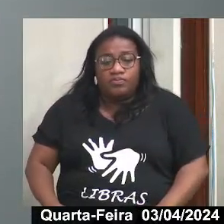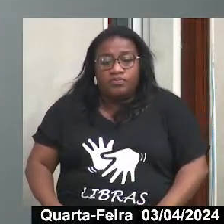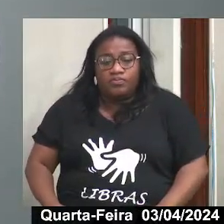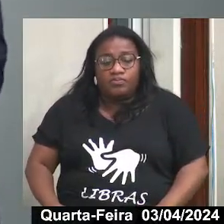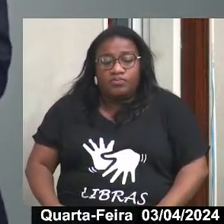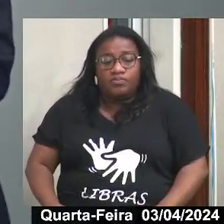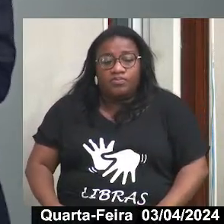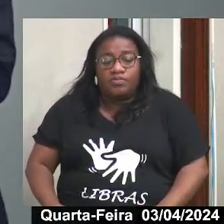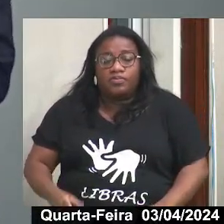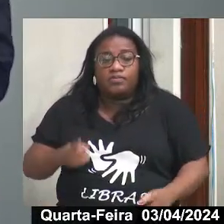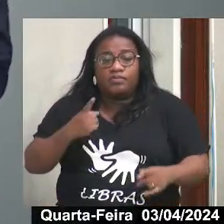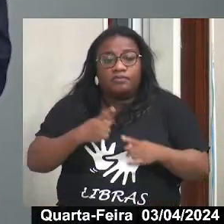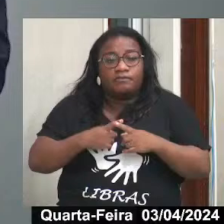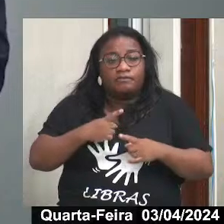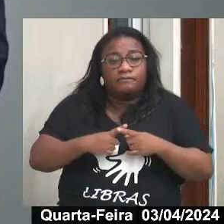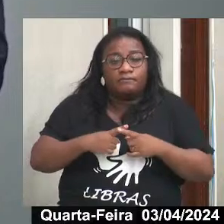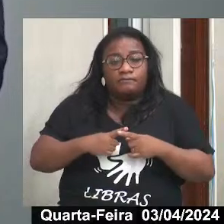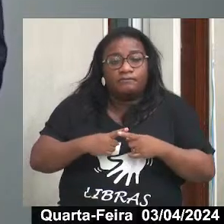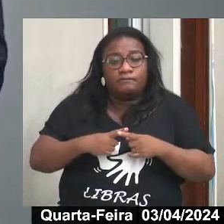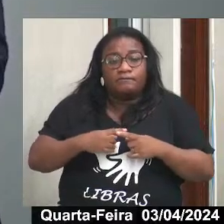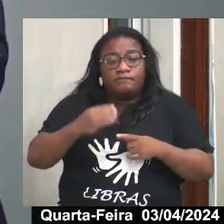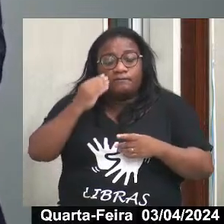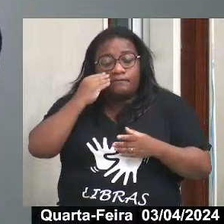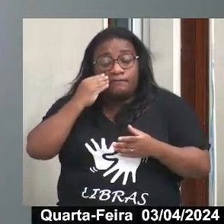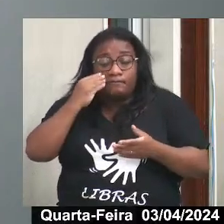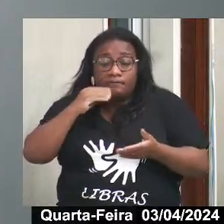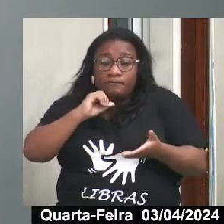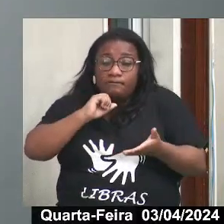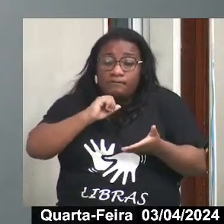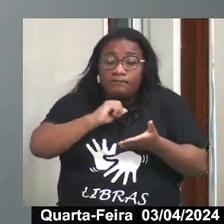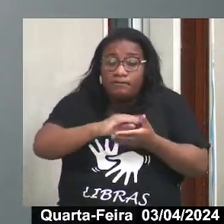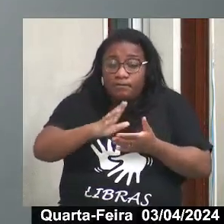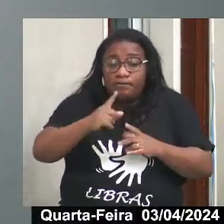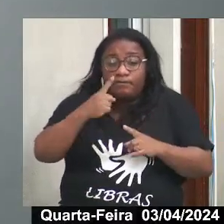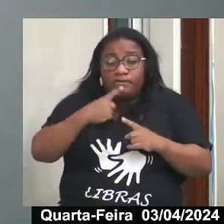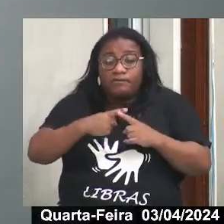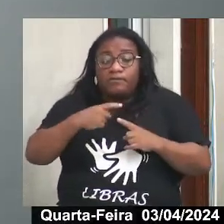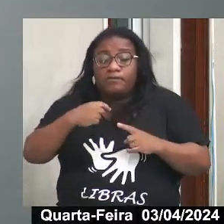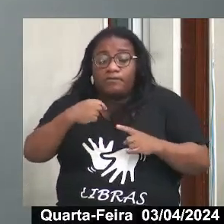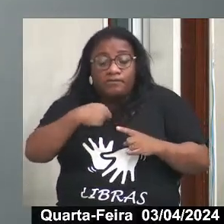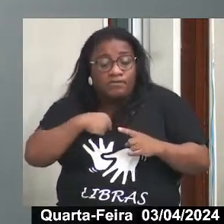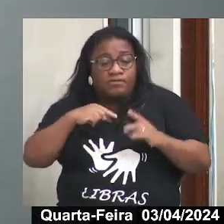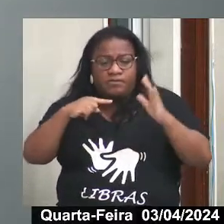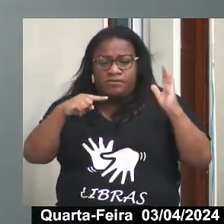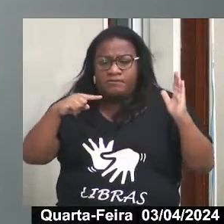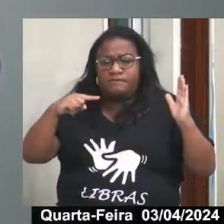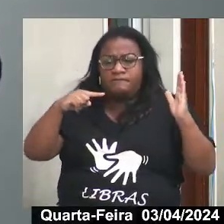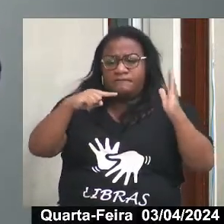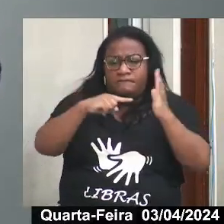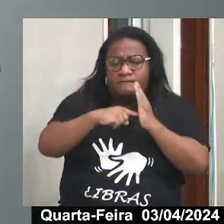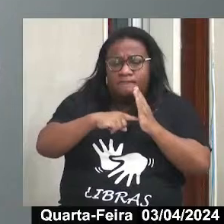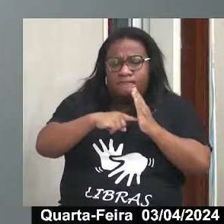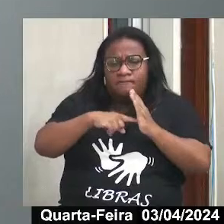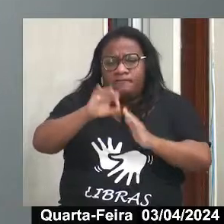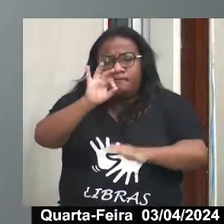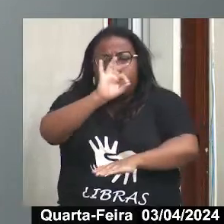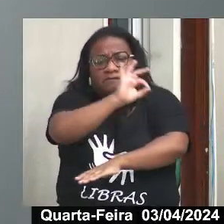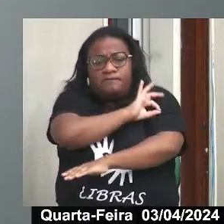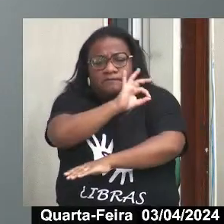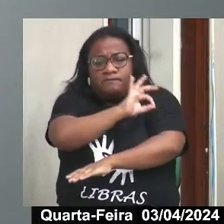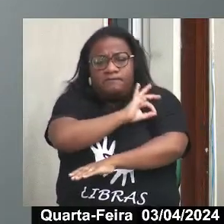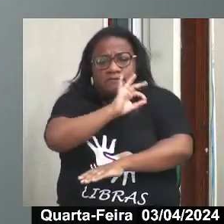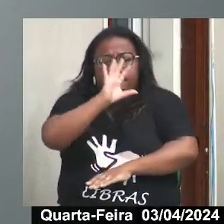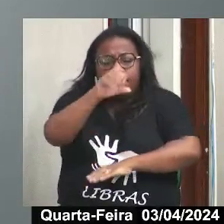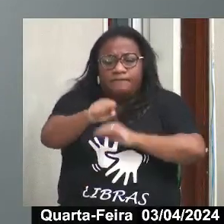Porque não me caçaram por fazer a metáfora aqui, vereadores. Me caçaram, pois eu denunciei que o prefeito de Embu tirou